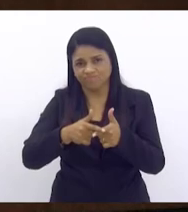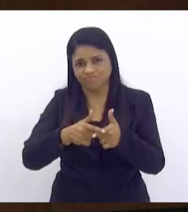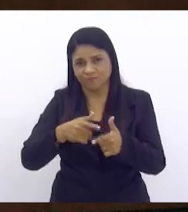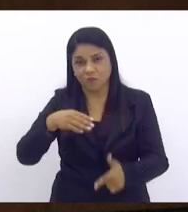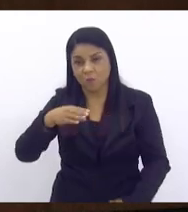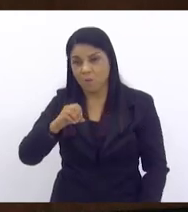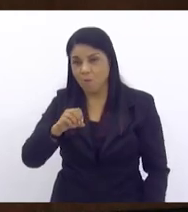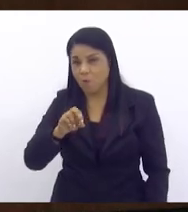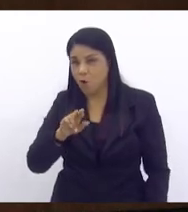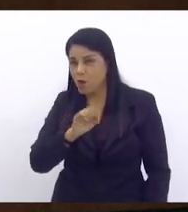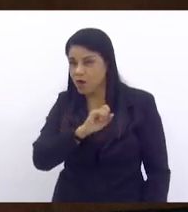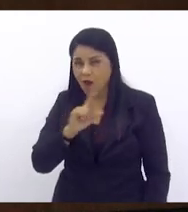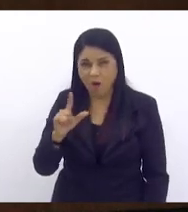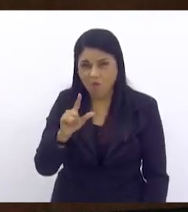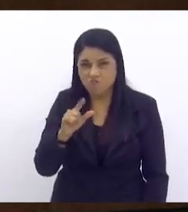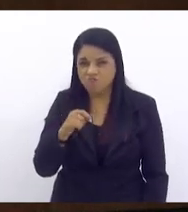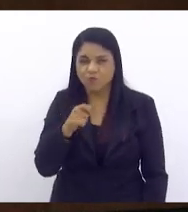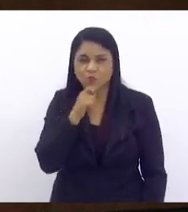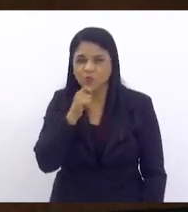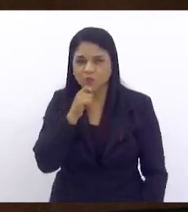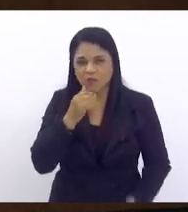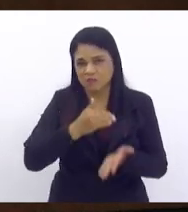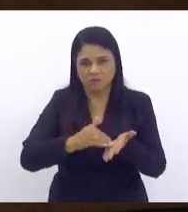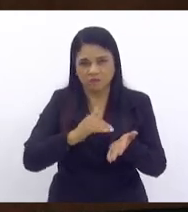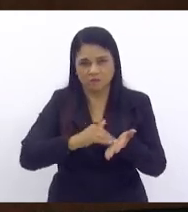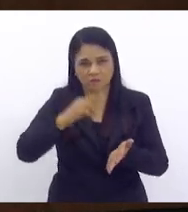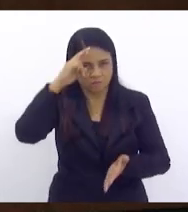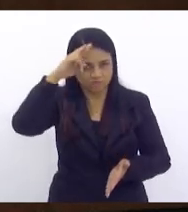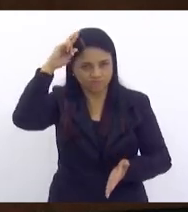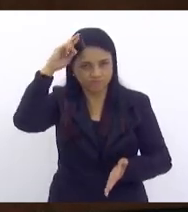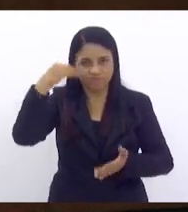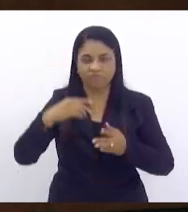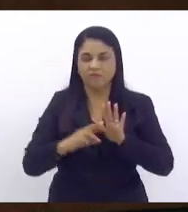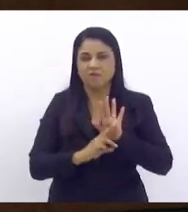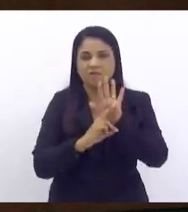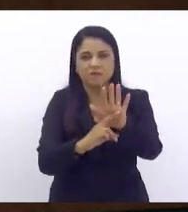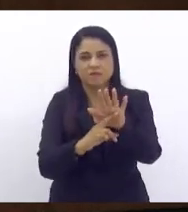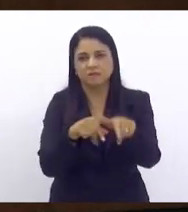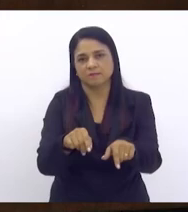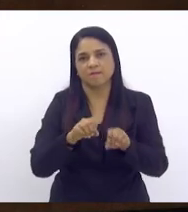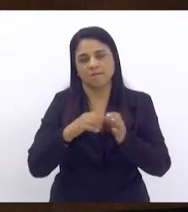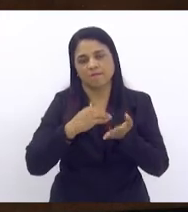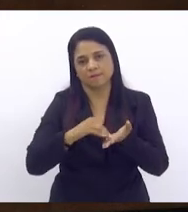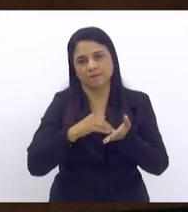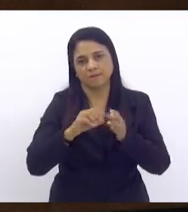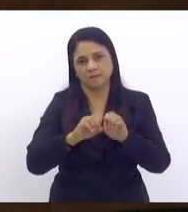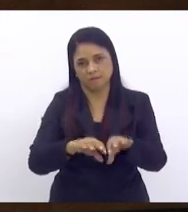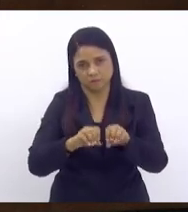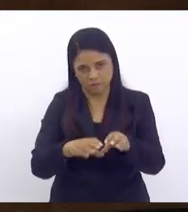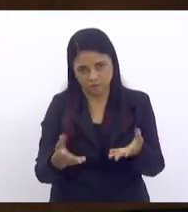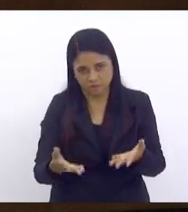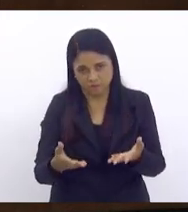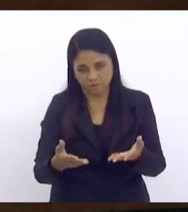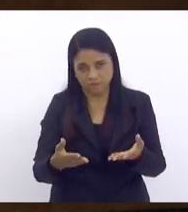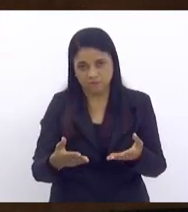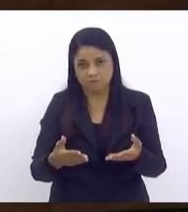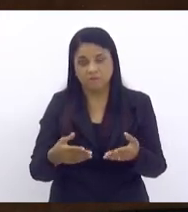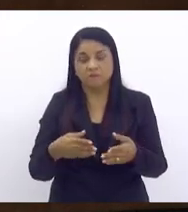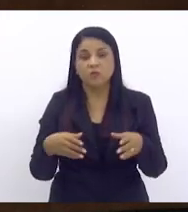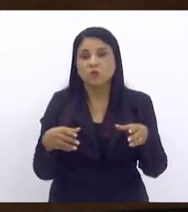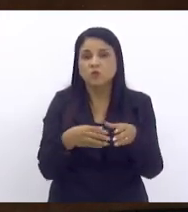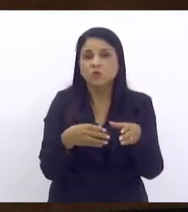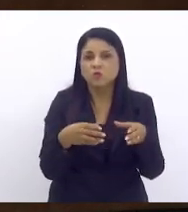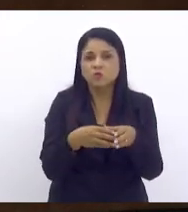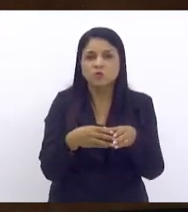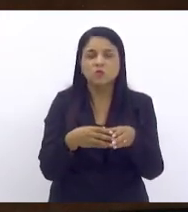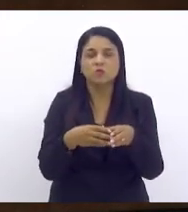do senhor Renan Ferreirinha continuar à frente da Secretaria Municipal de Educação. Essa turma de meninos do prefeito Eduardo